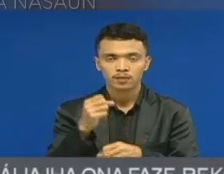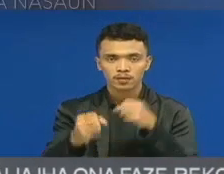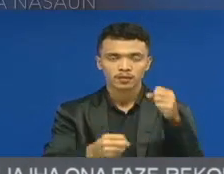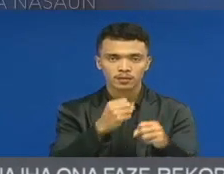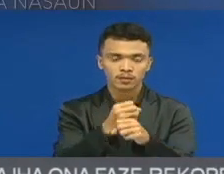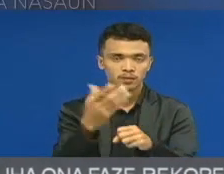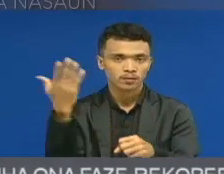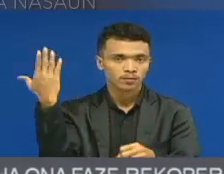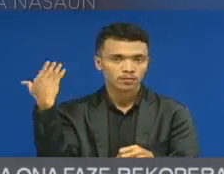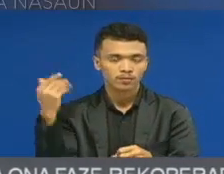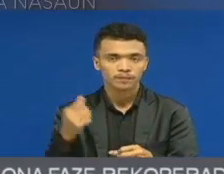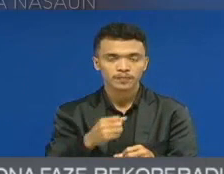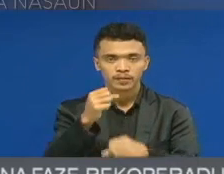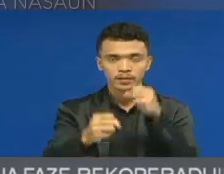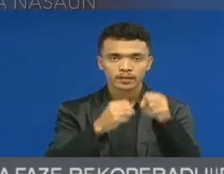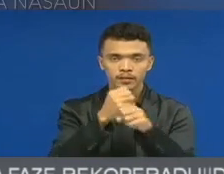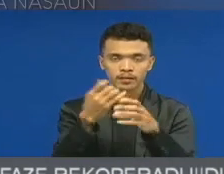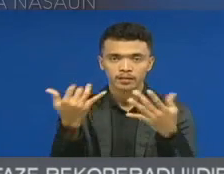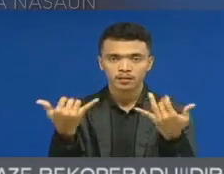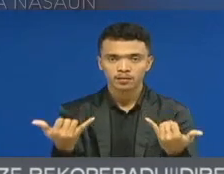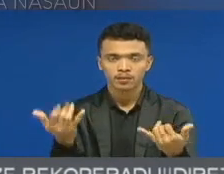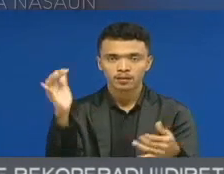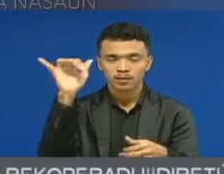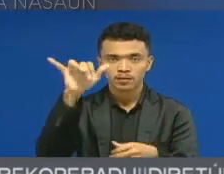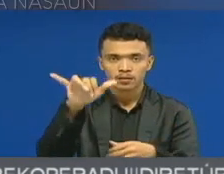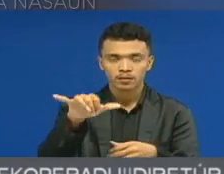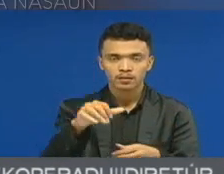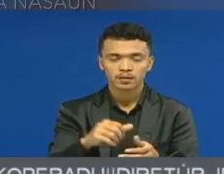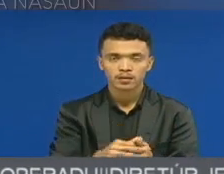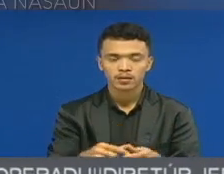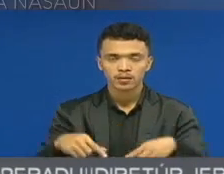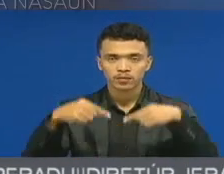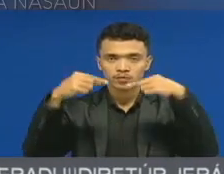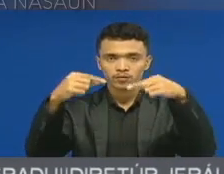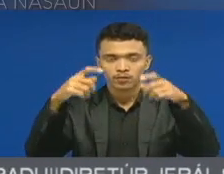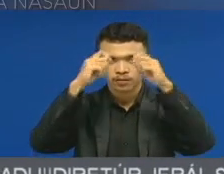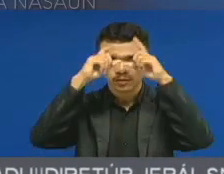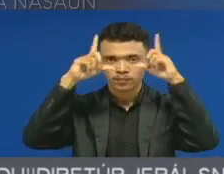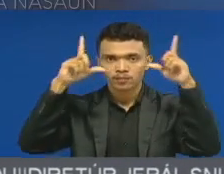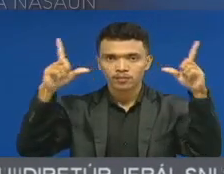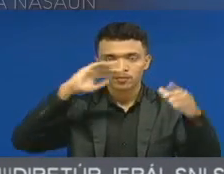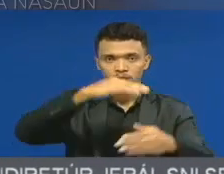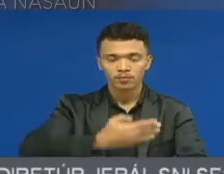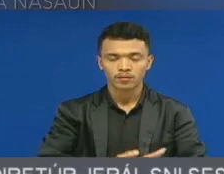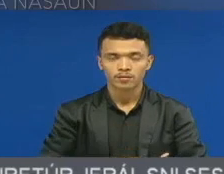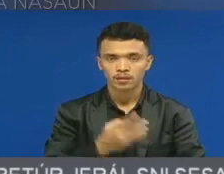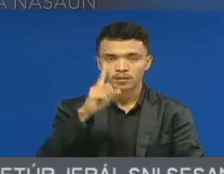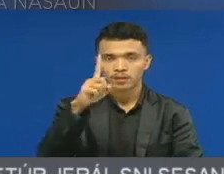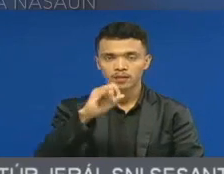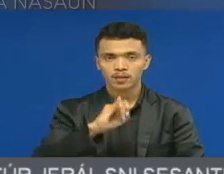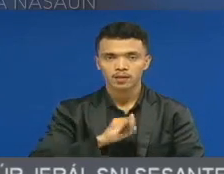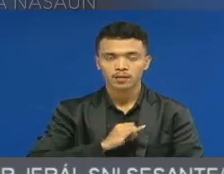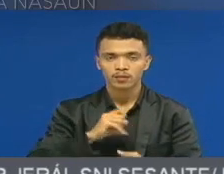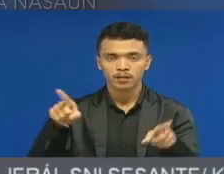hirakliba foi entina ainda né sira as nomeia tan timoro ainda how no dar manana